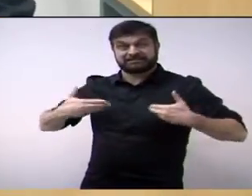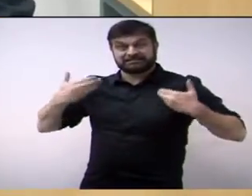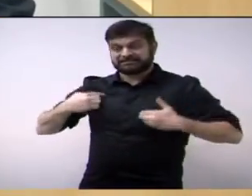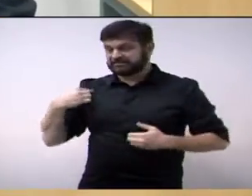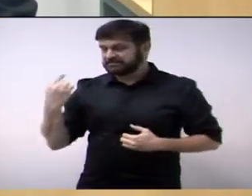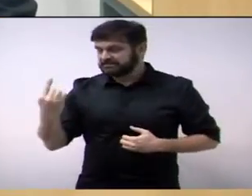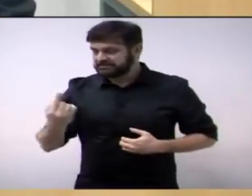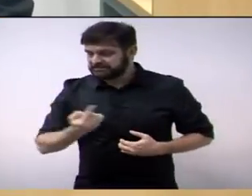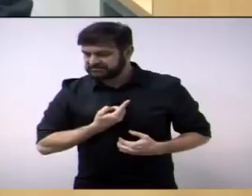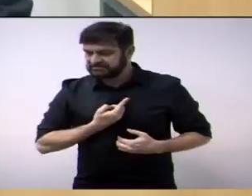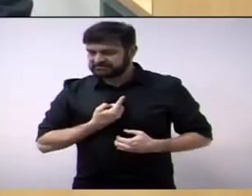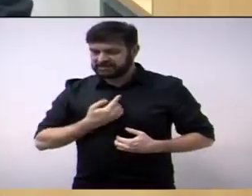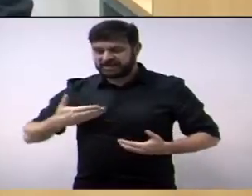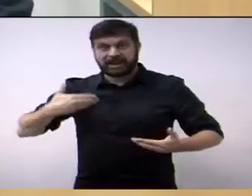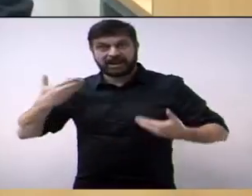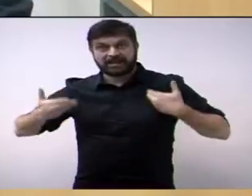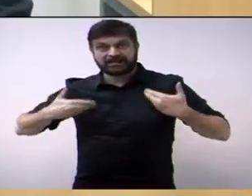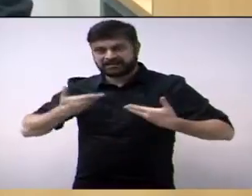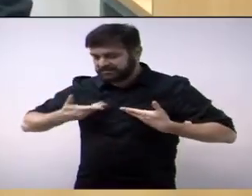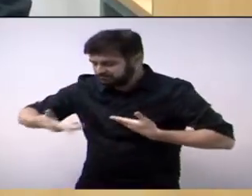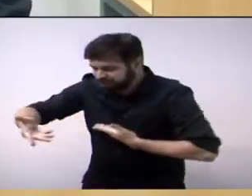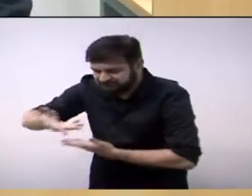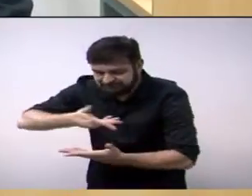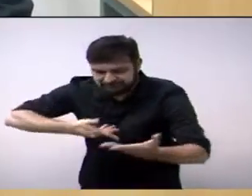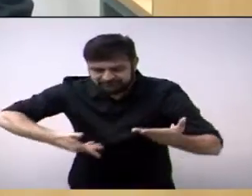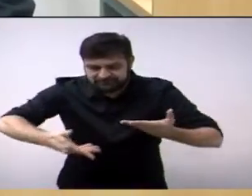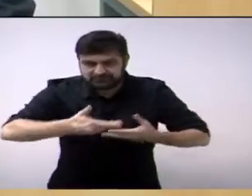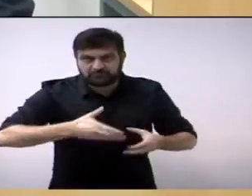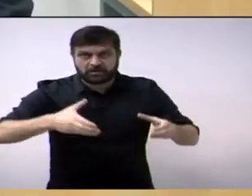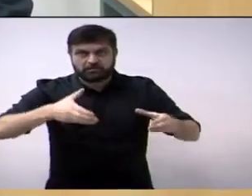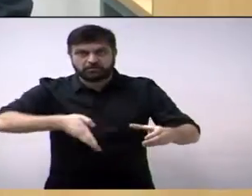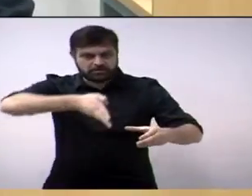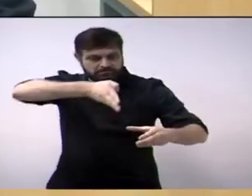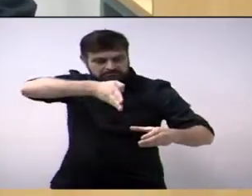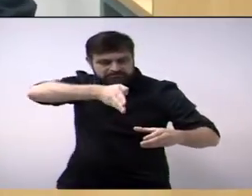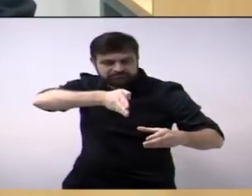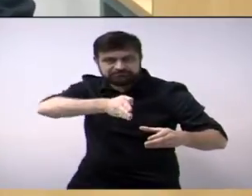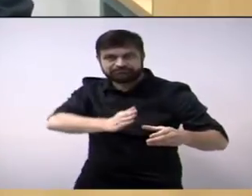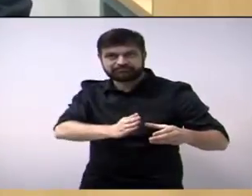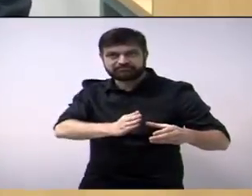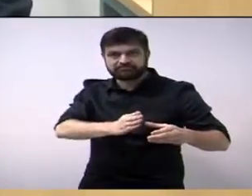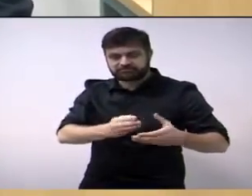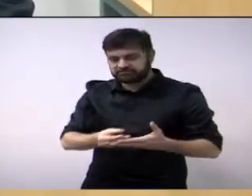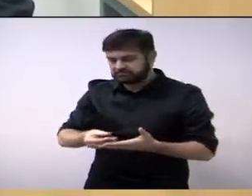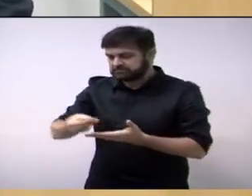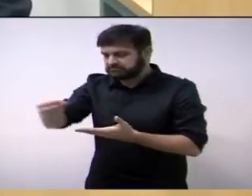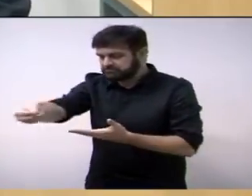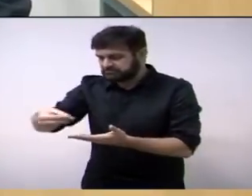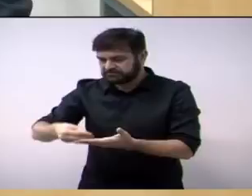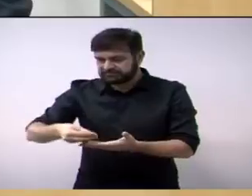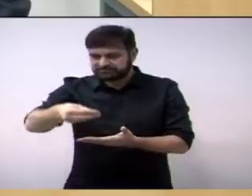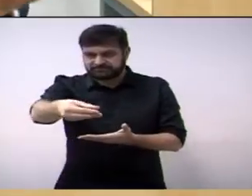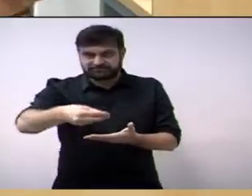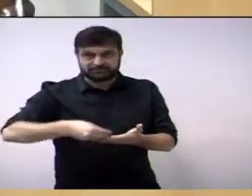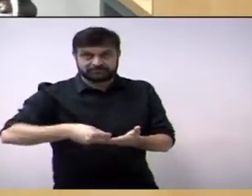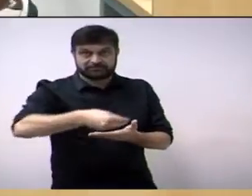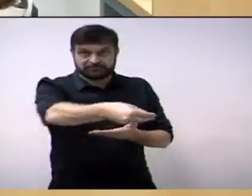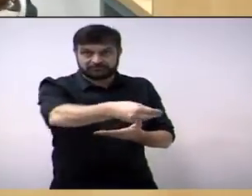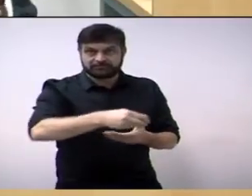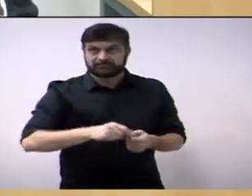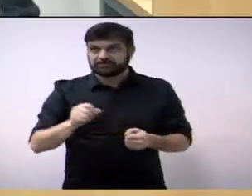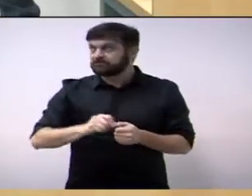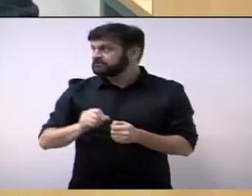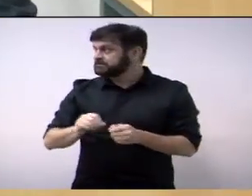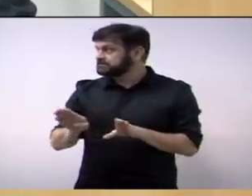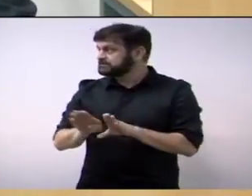de dividir aquela alegria com as crianças, cortar o bolo, entregar o bolo. Eu fiz até algo a mais, fui lá, retirei as